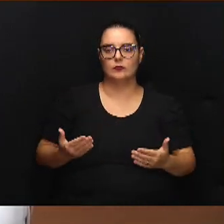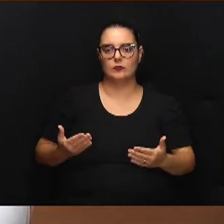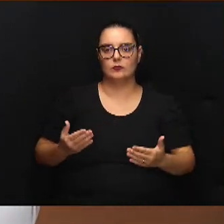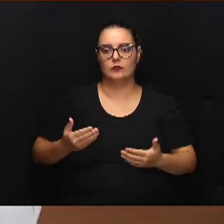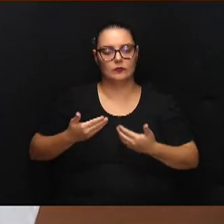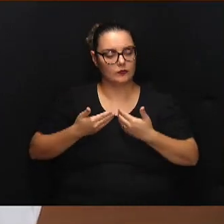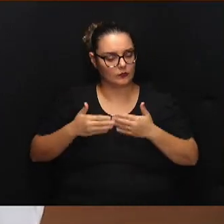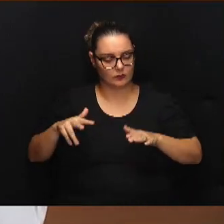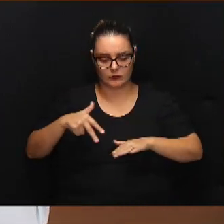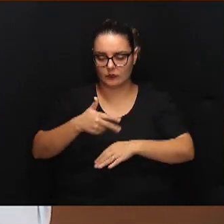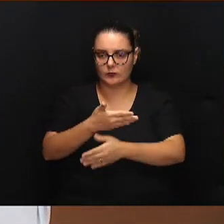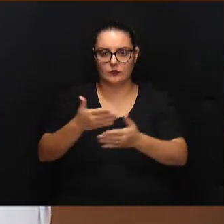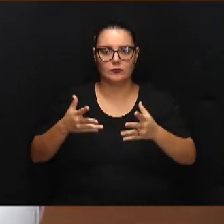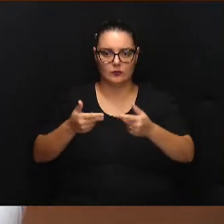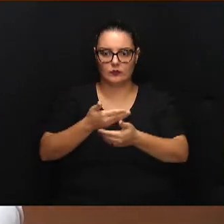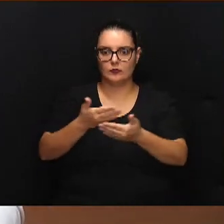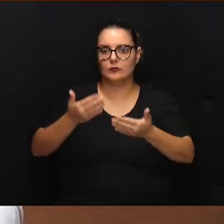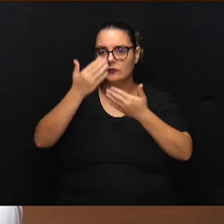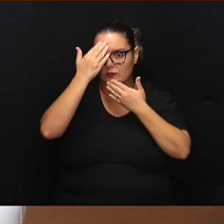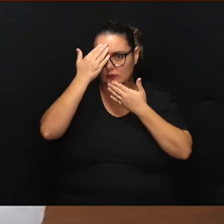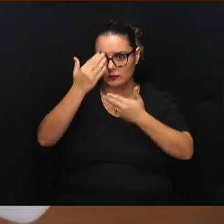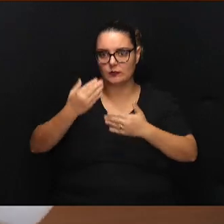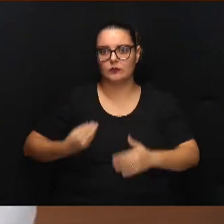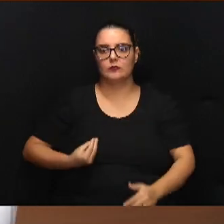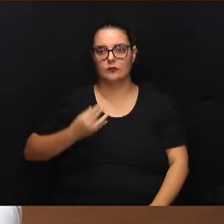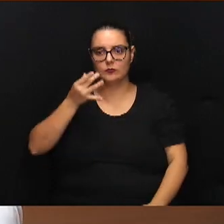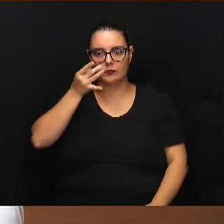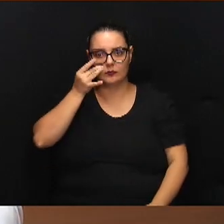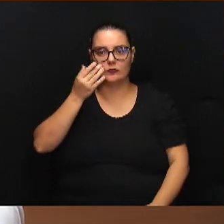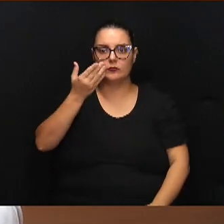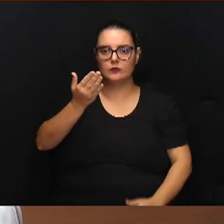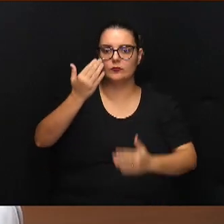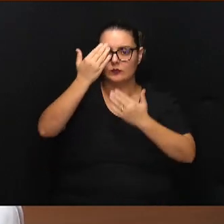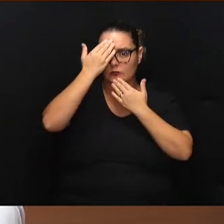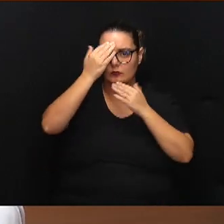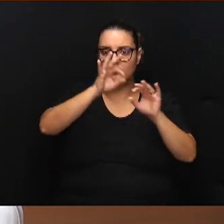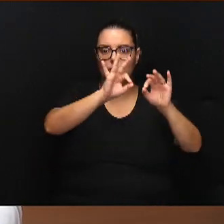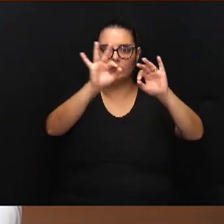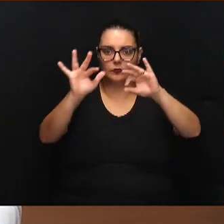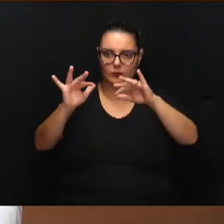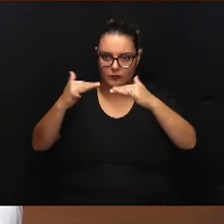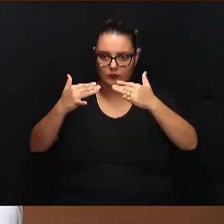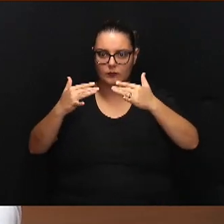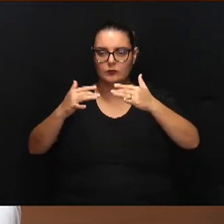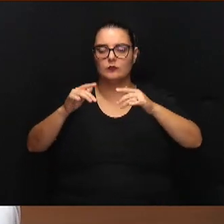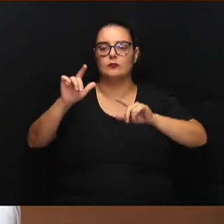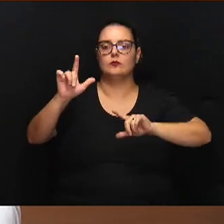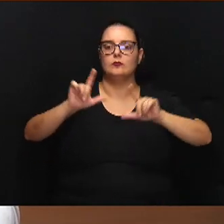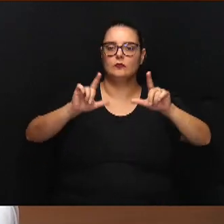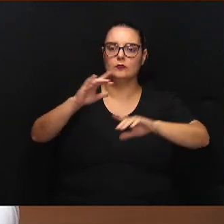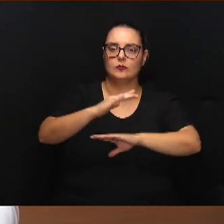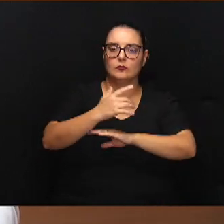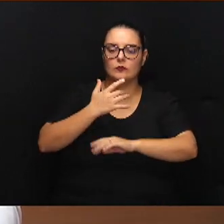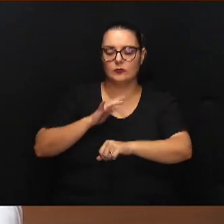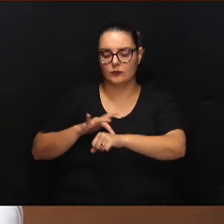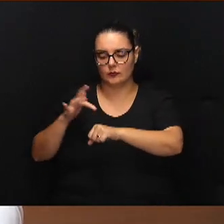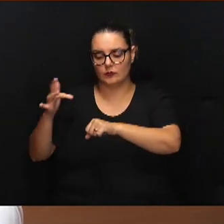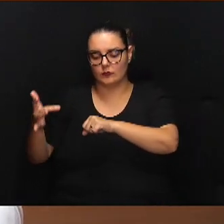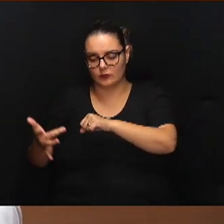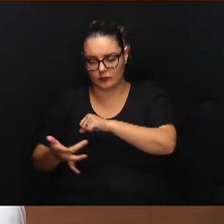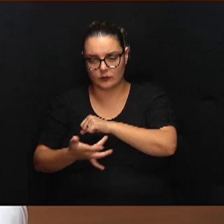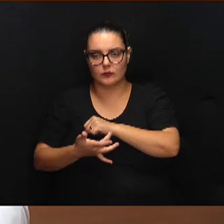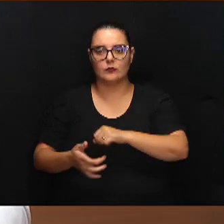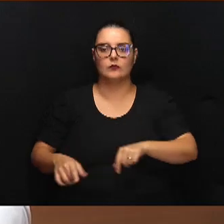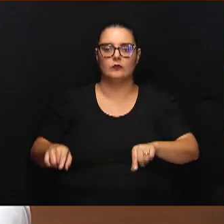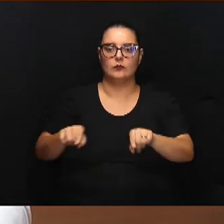à disposição de todos vocês. Muito obrigado pela presença. Muito obrigado a todos que nos assistem através das redes sociais, também através da